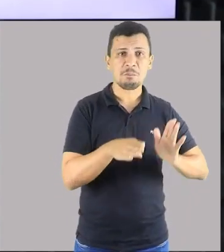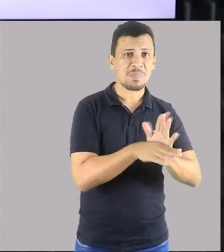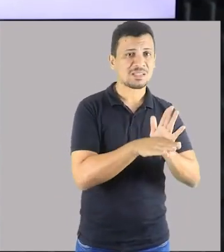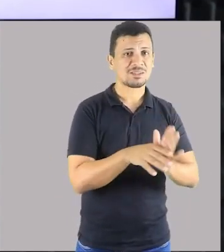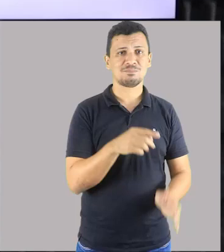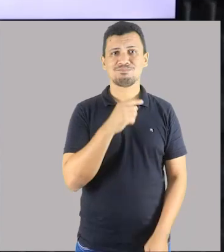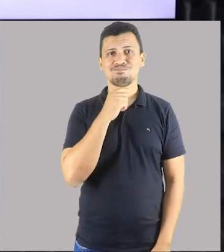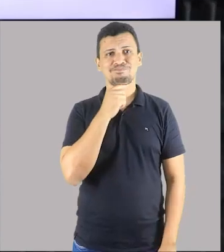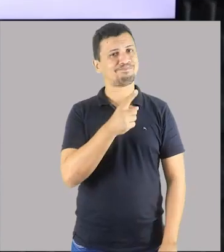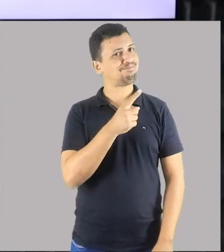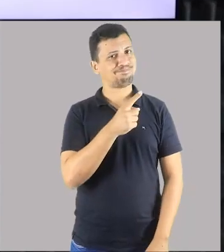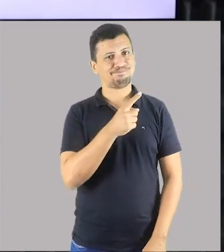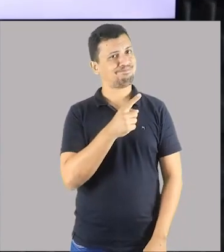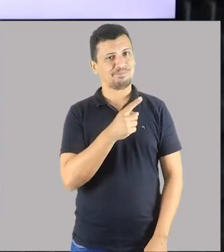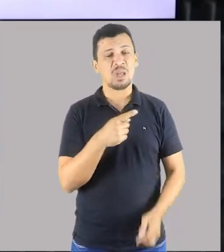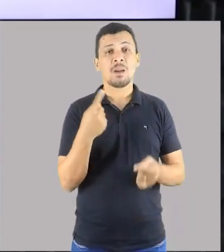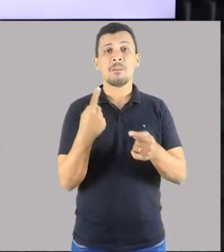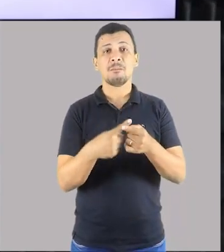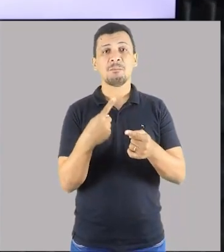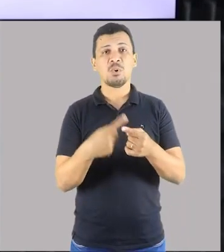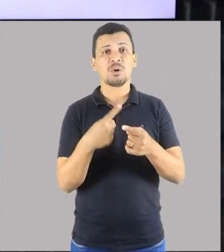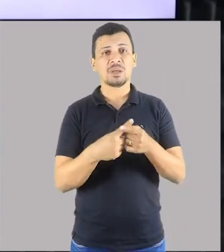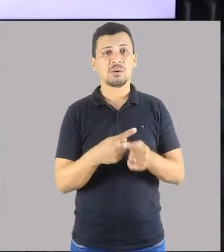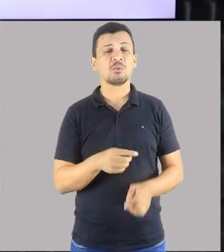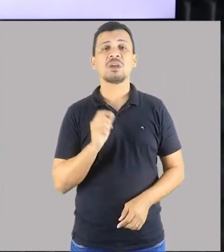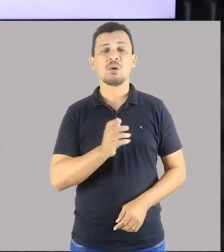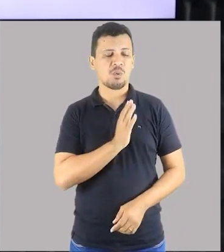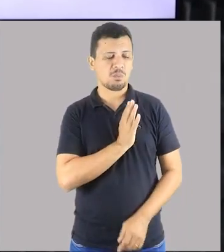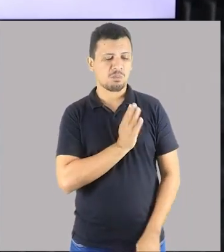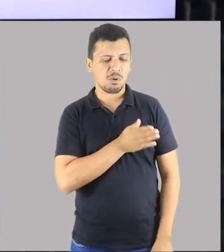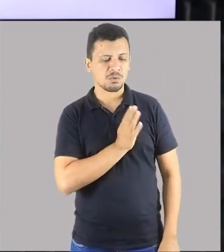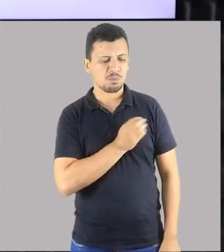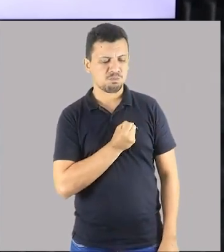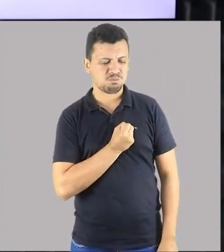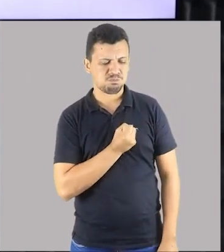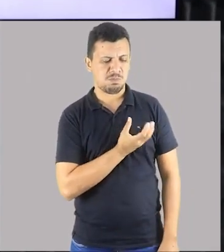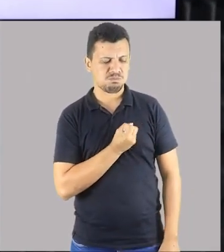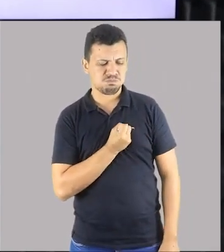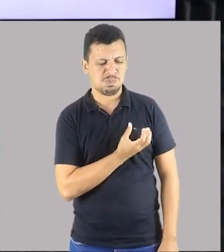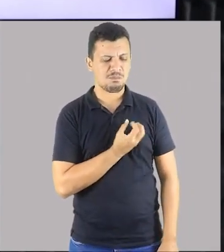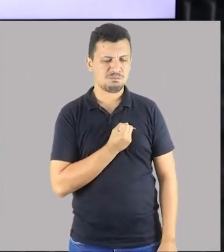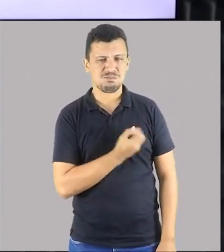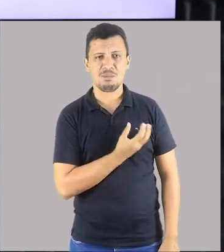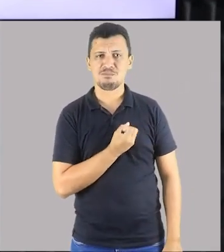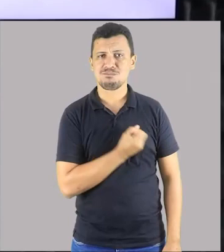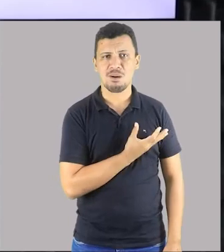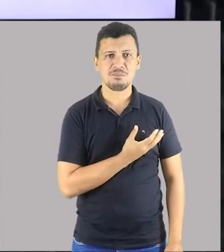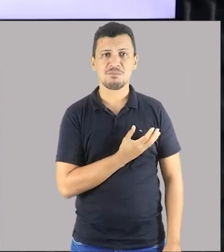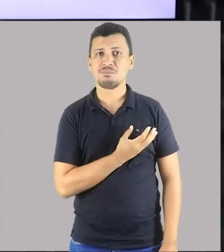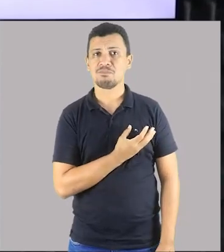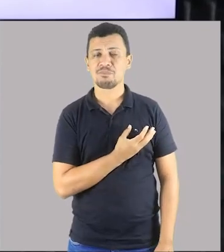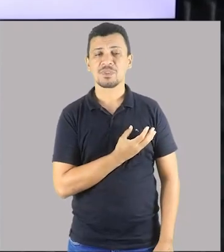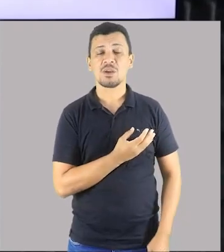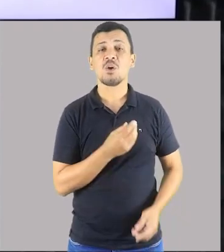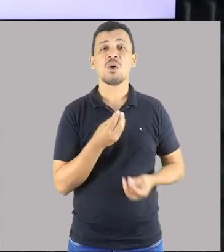o exercício intenso, a frequência cardíaca ela aumenta bastante. Esse aumento da frequência cardíaca muito alto